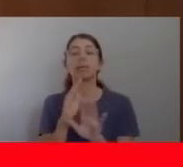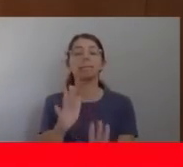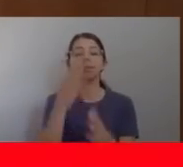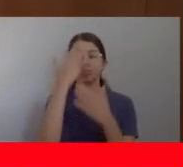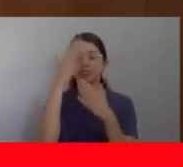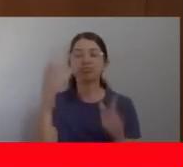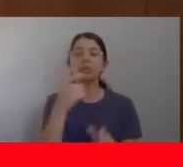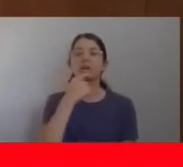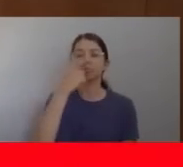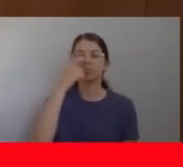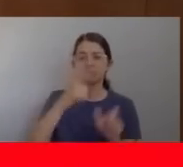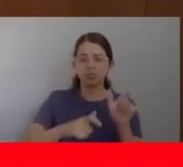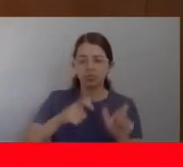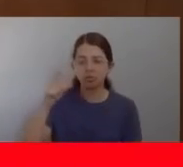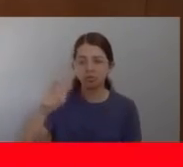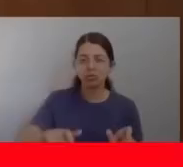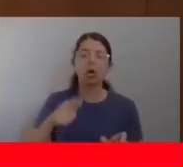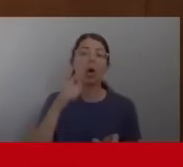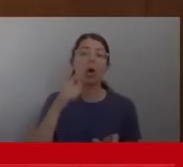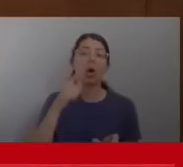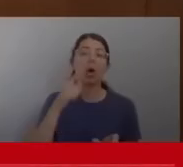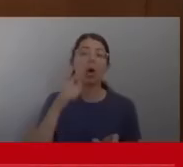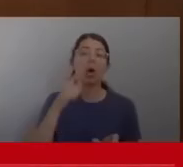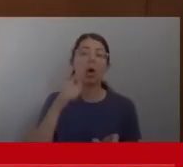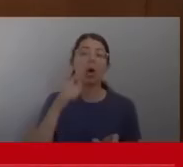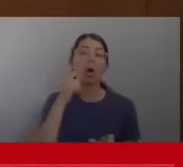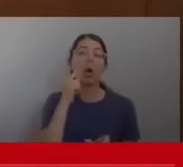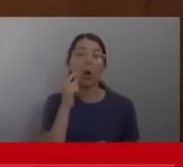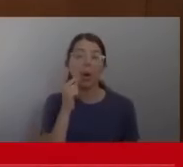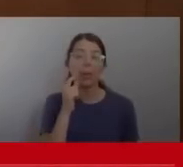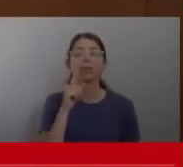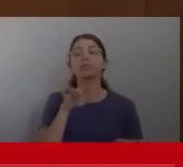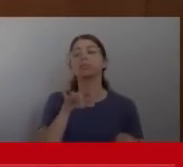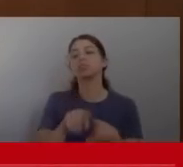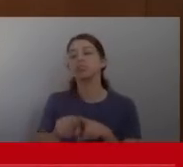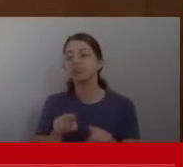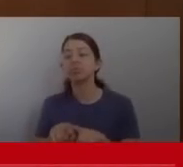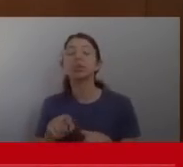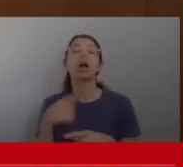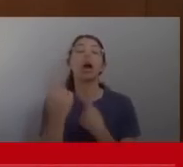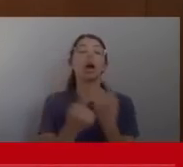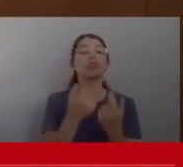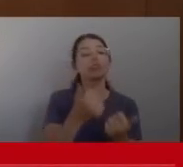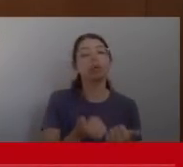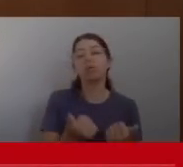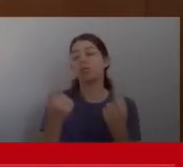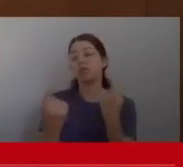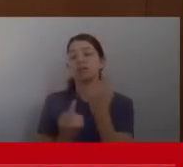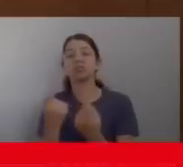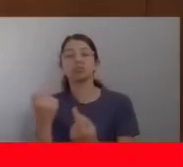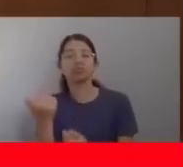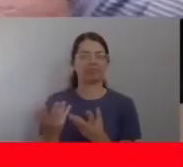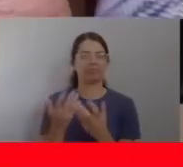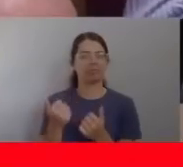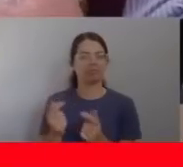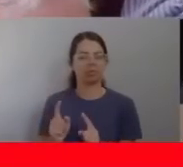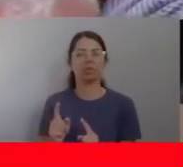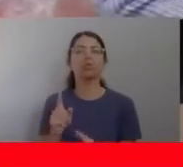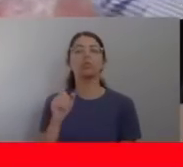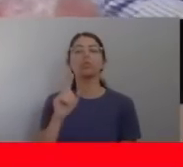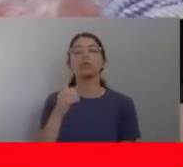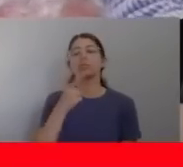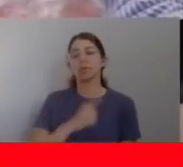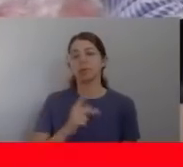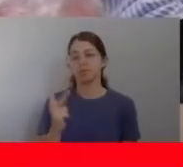faz com políticos há bons a mãos faz com homens não podemos generalizar e o cachorro fez foi isso